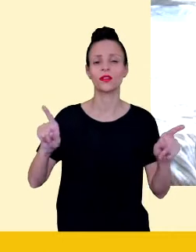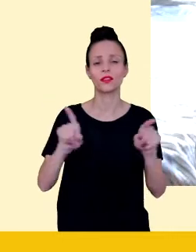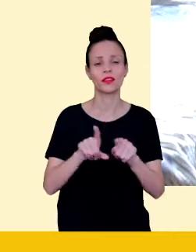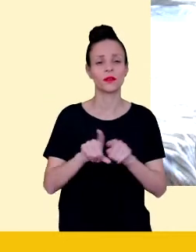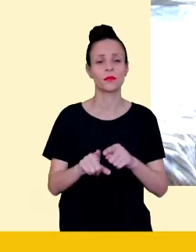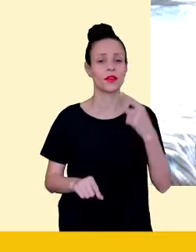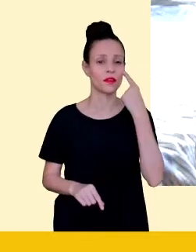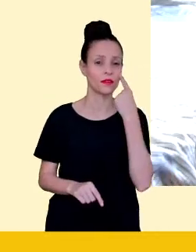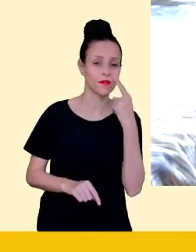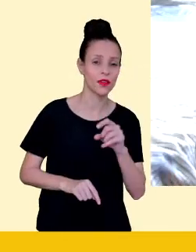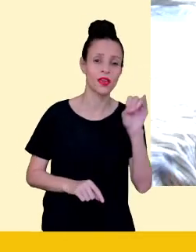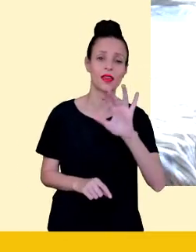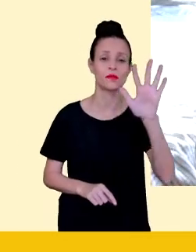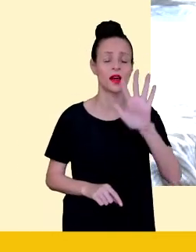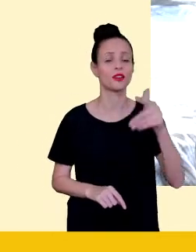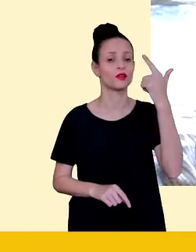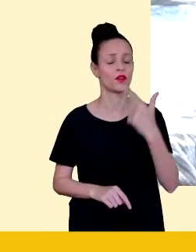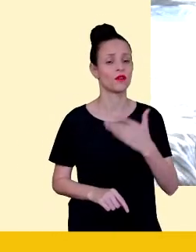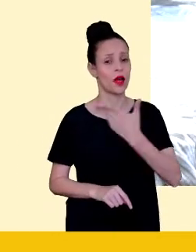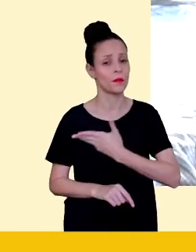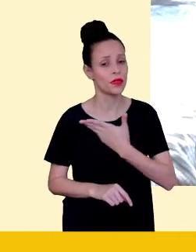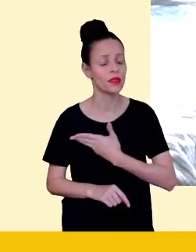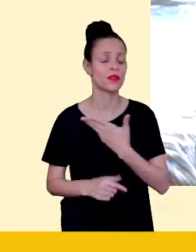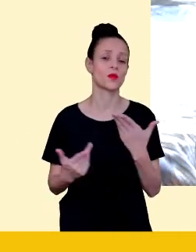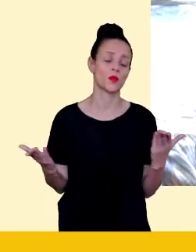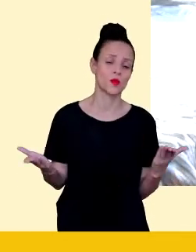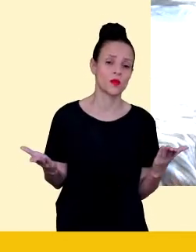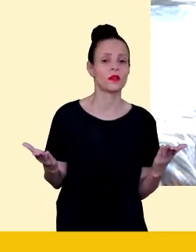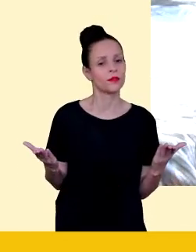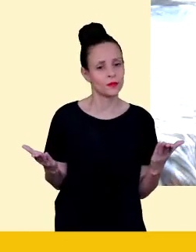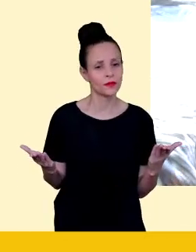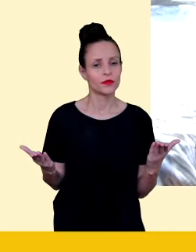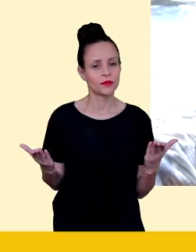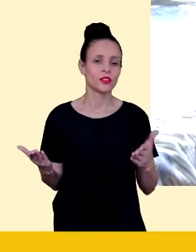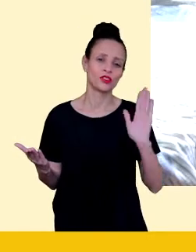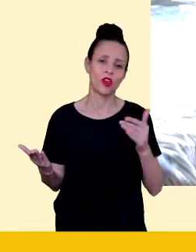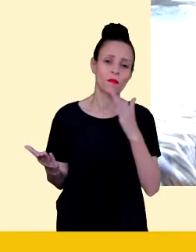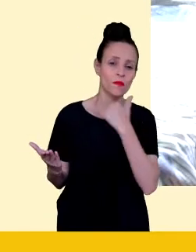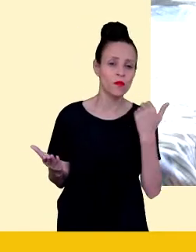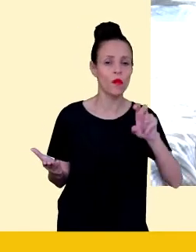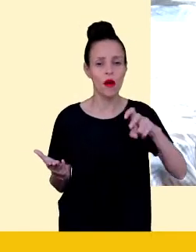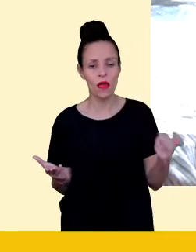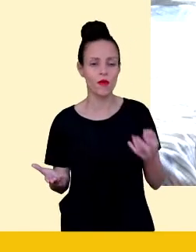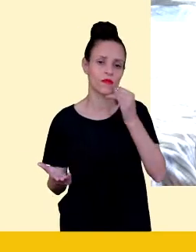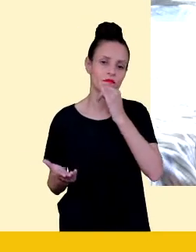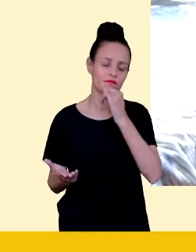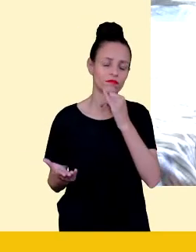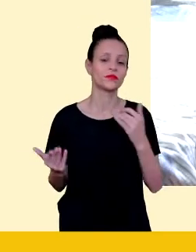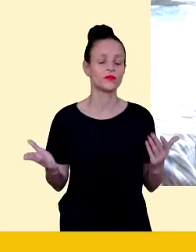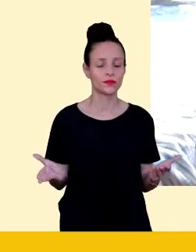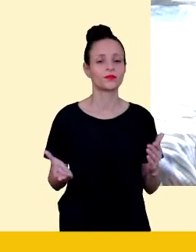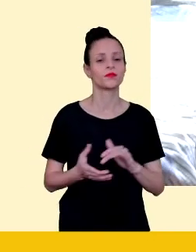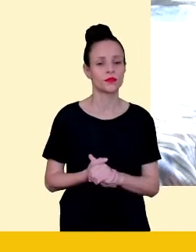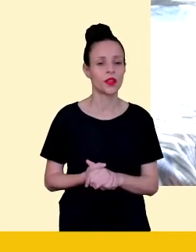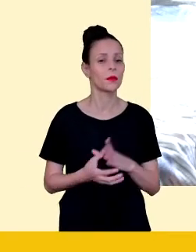de você reaver a imagem de um amigo, de um companheiro que né, já faleceu, por